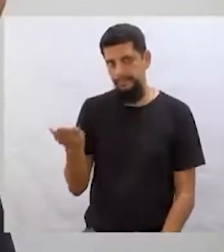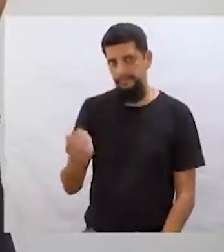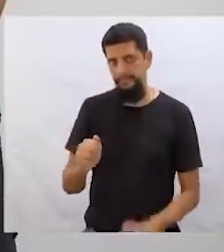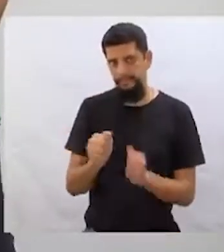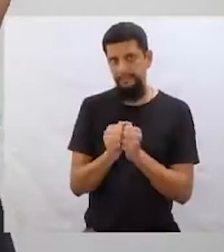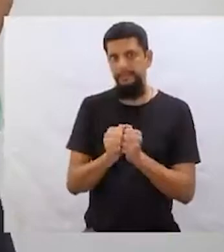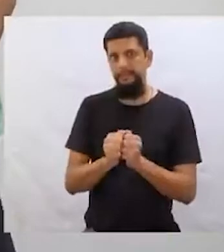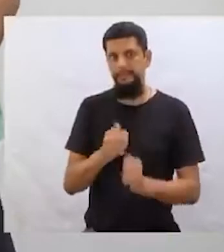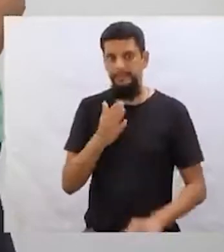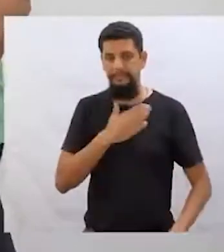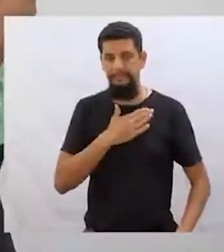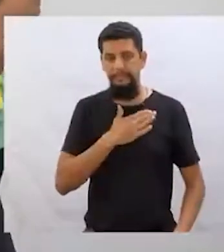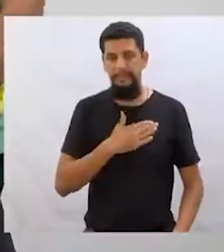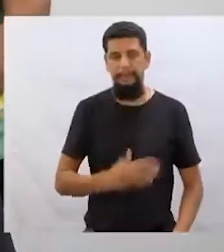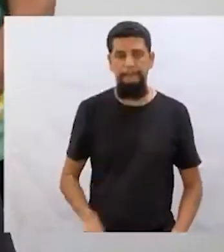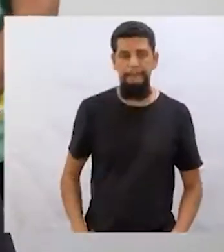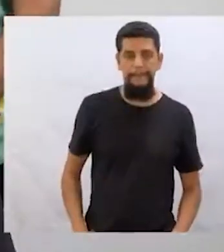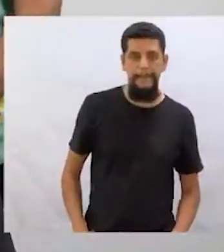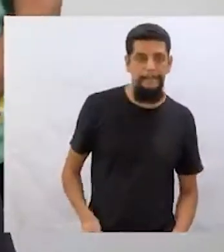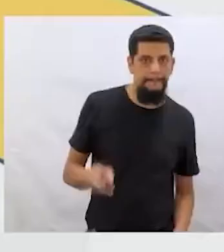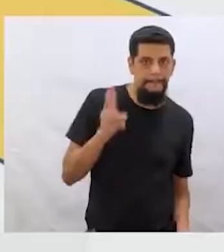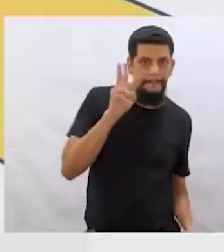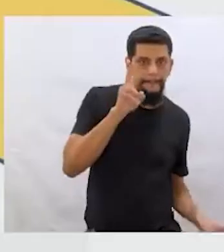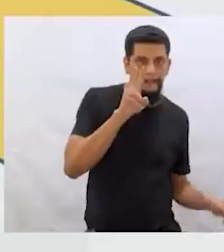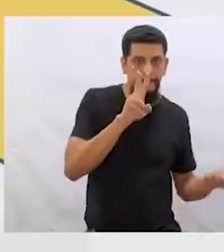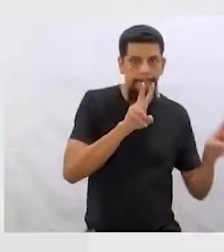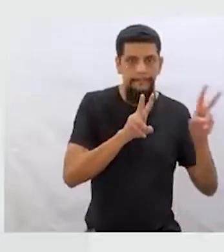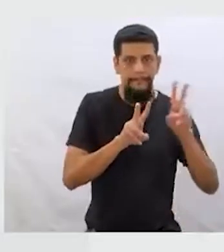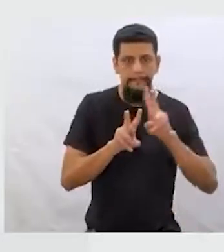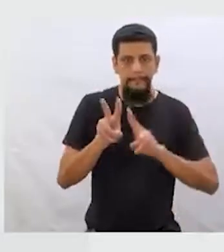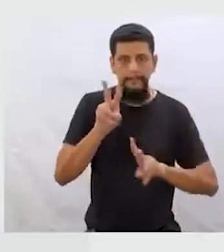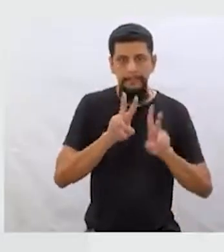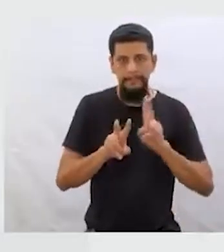junto com a gente. Vamos olhar lá.